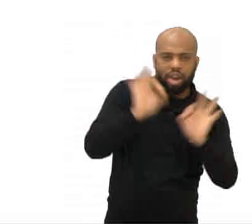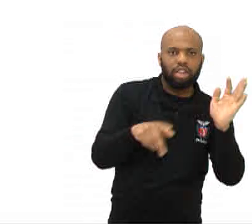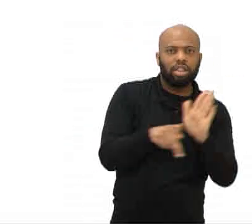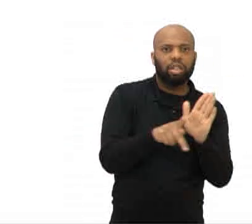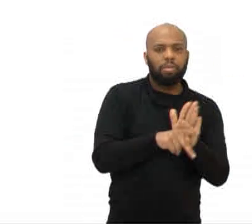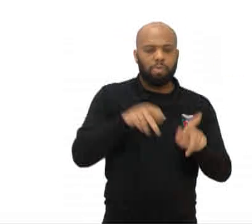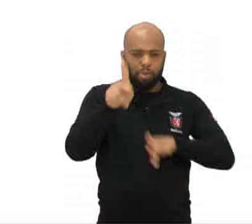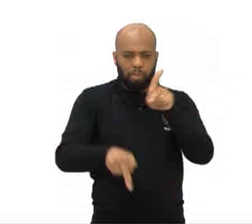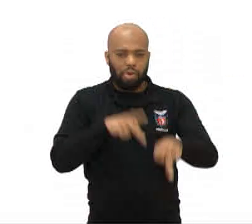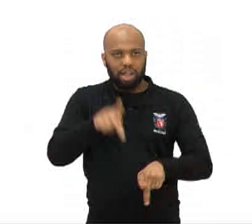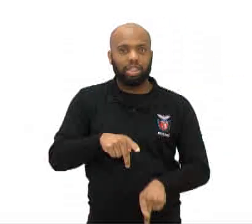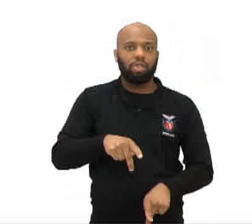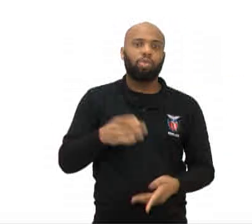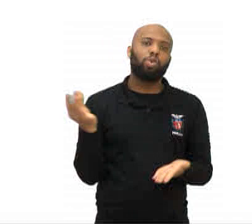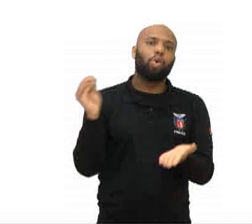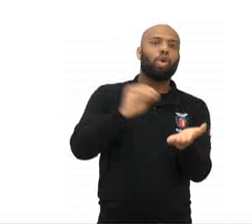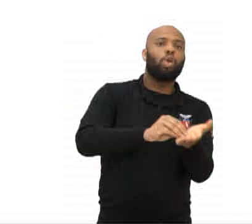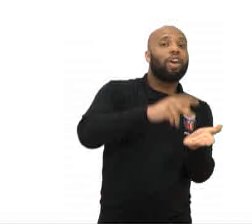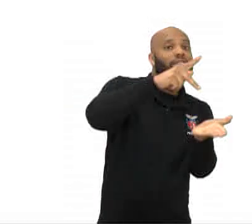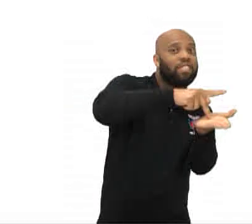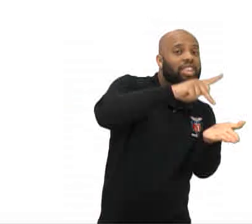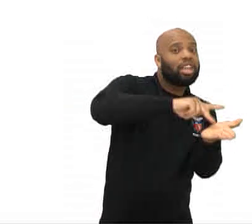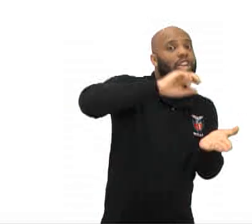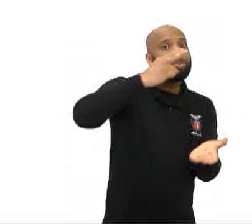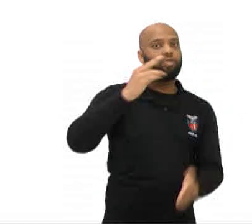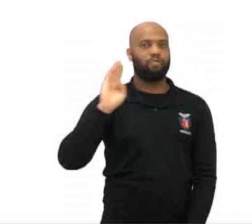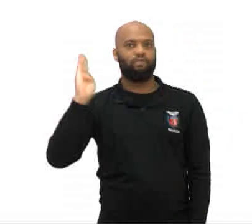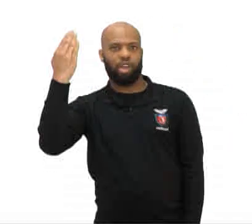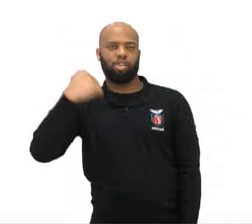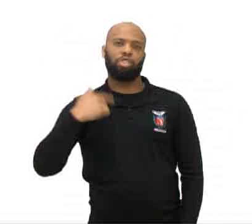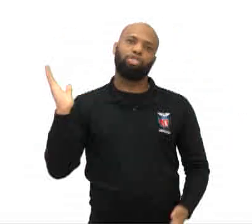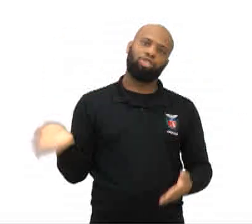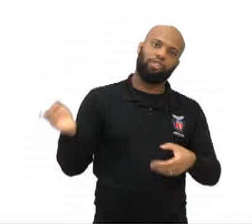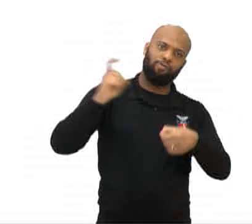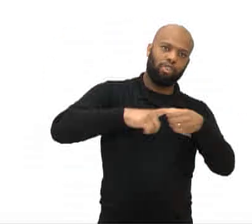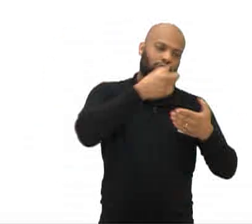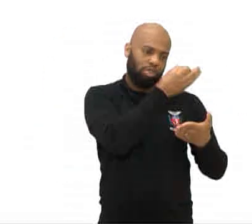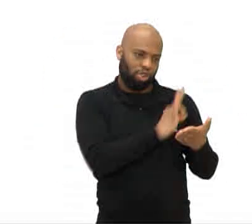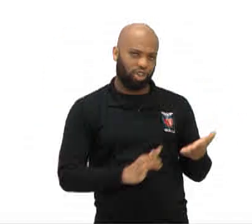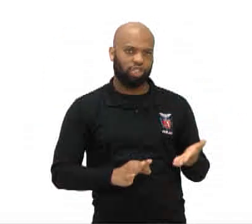regiões e vão marcar verdadeiro ou falso. E nós já voltamos para corrigir.